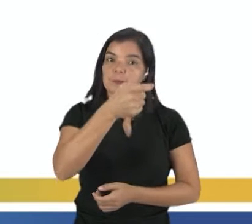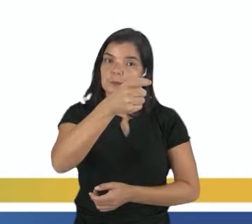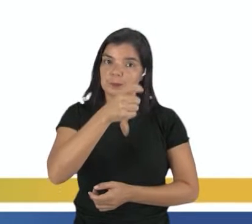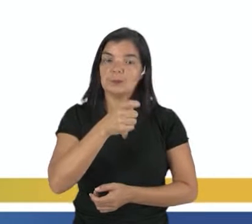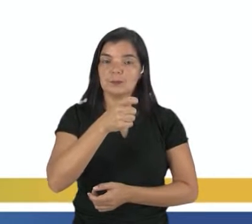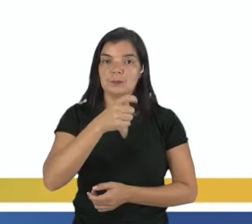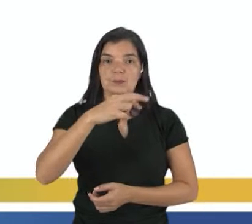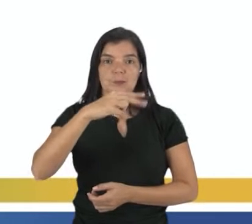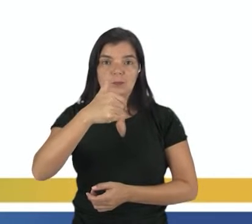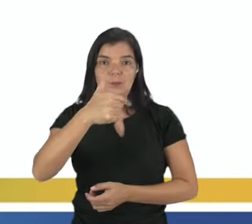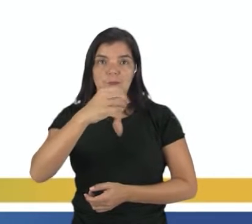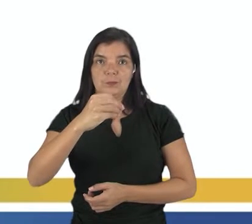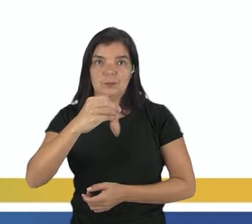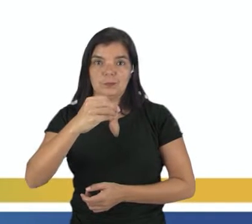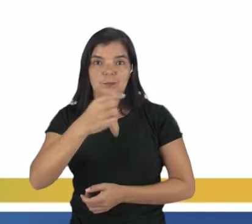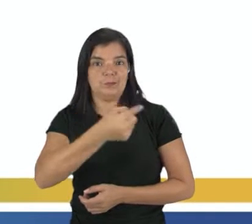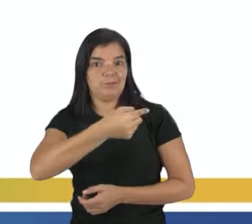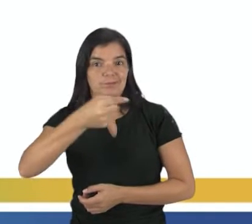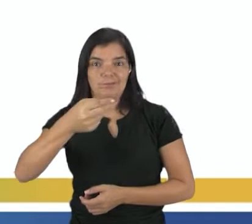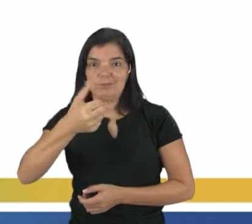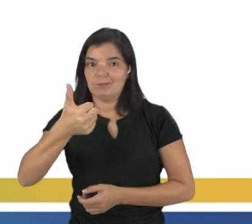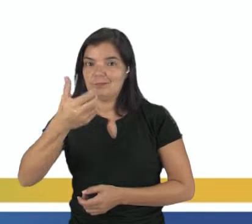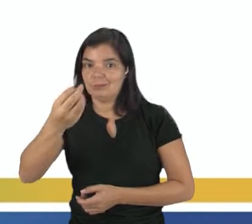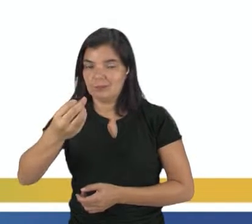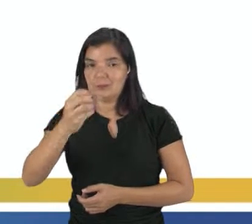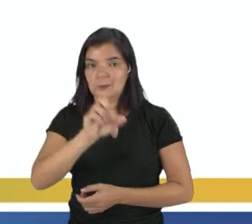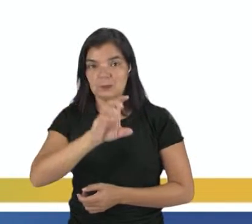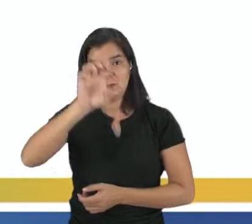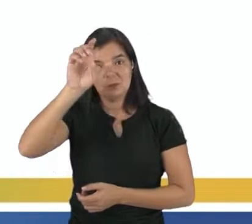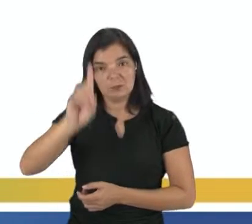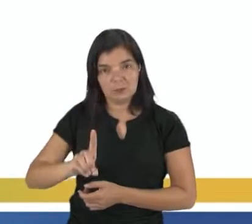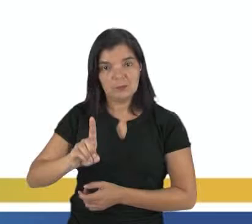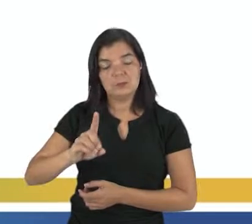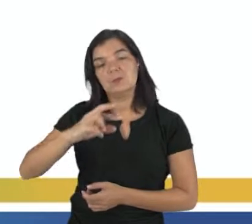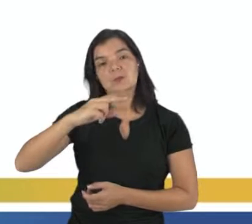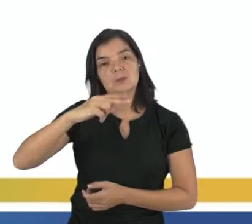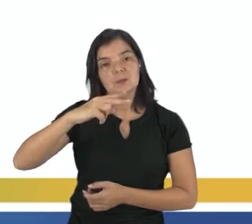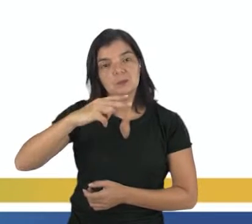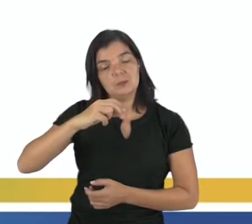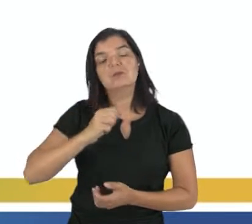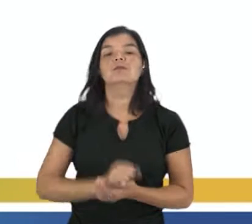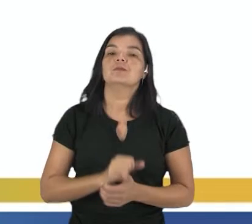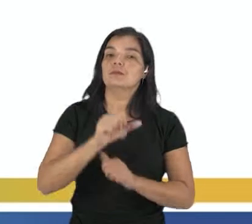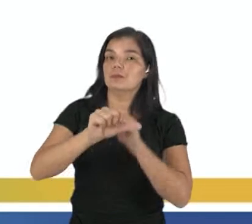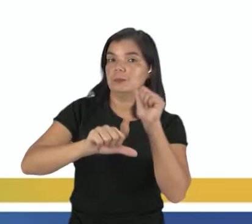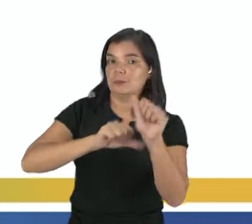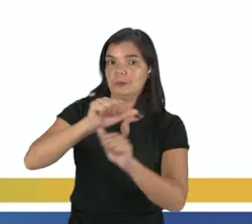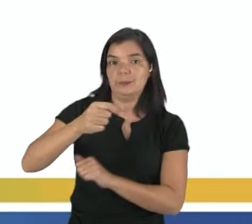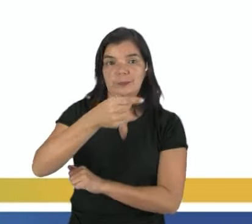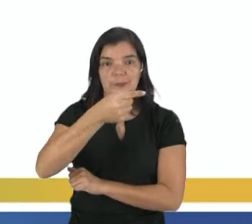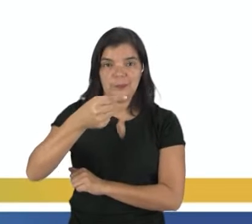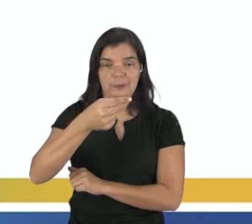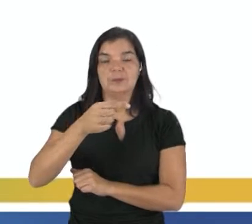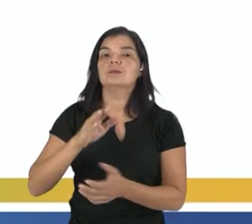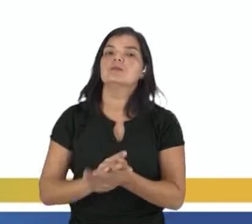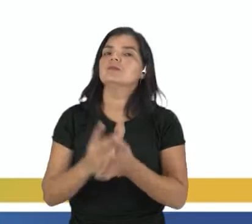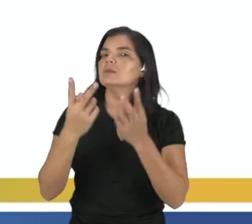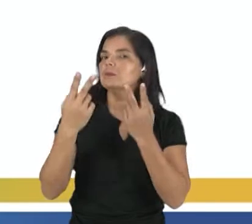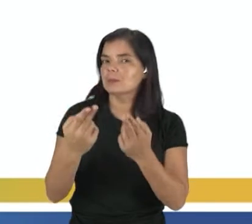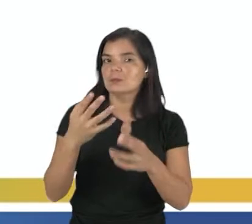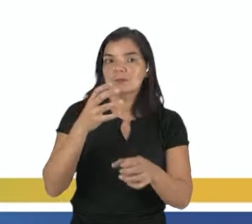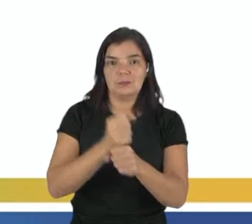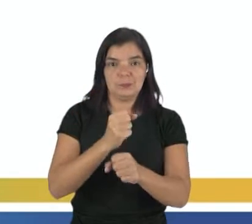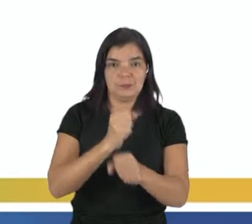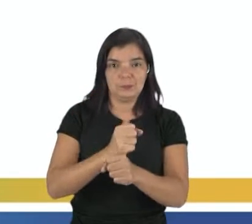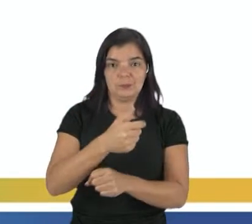se eu passar o 16 para os lado direito da Igualdade eu vou trocar de sinal isso é o mesmo que